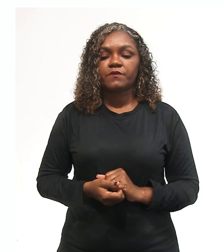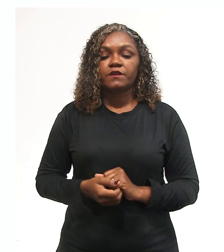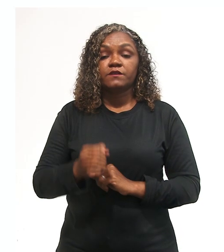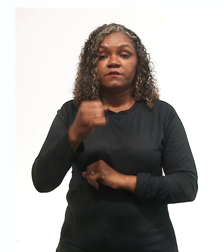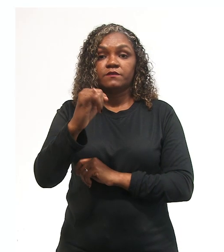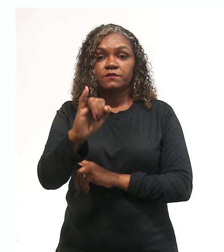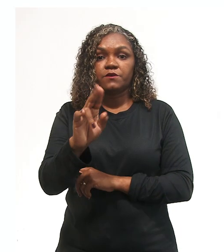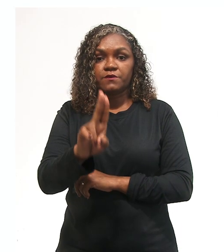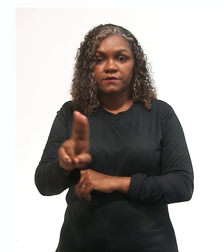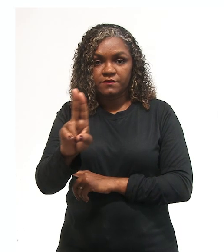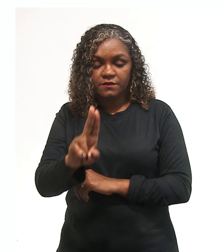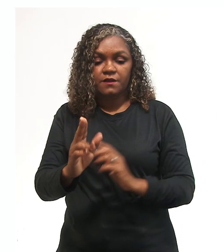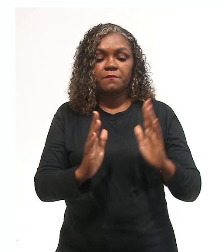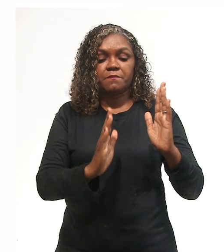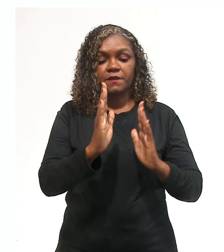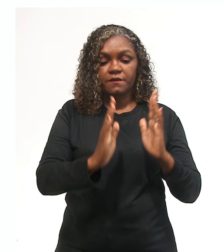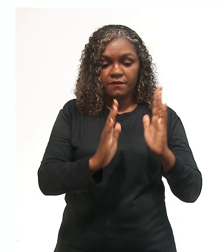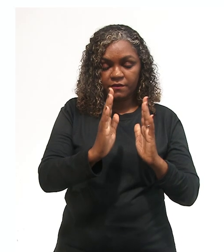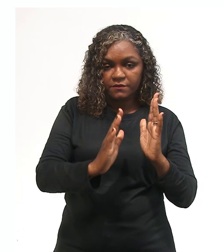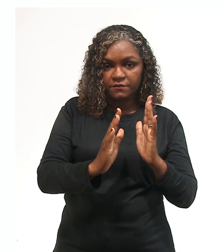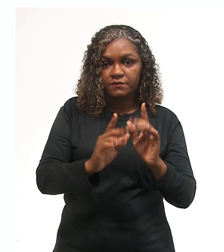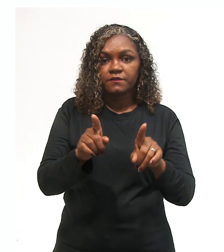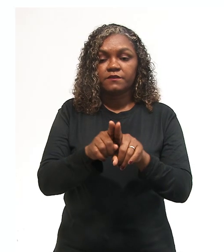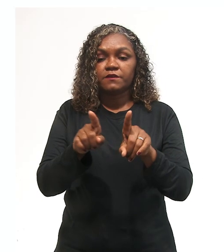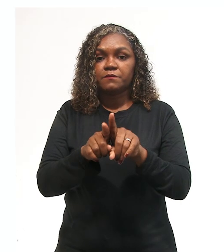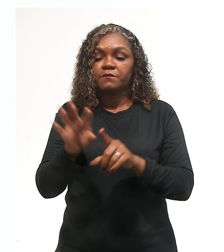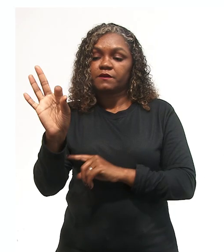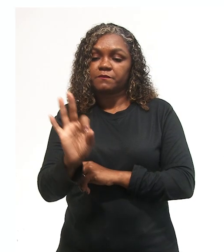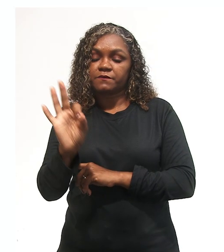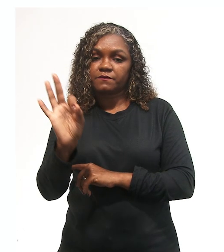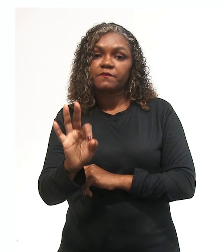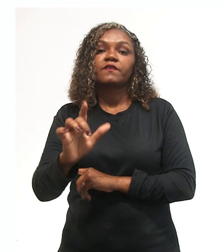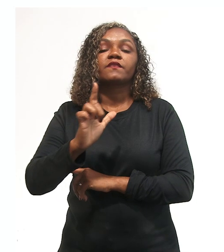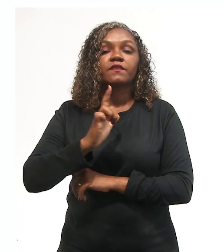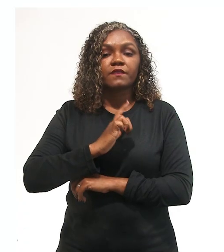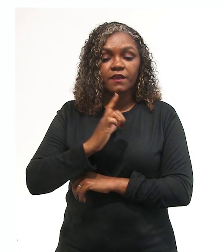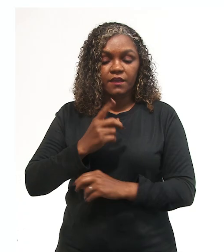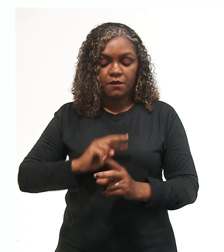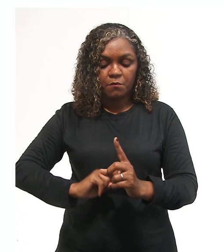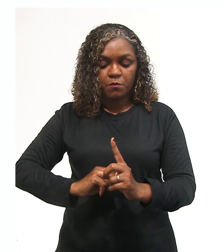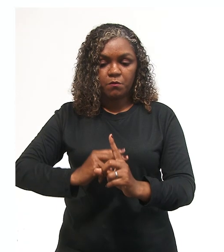Utilizando taxa e prazo anual, a gente também tem um montante de